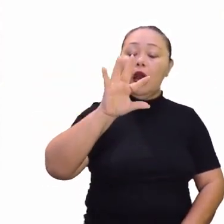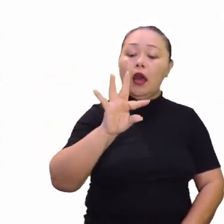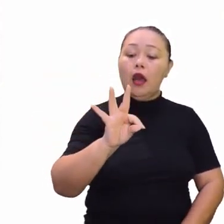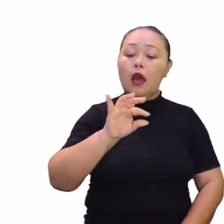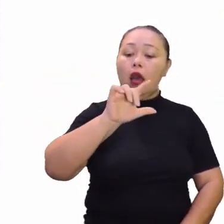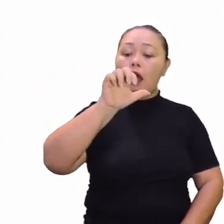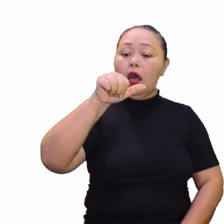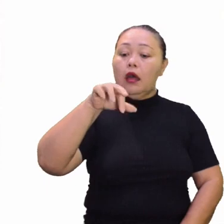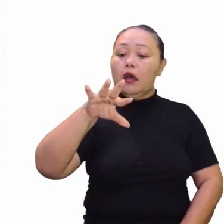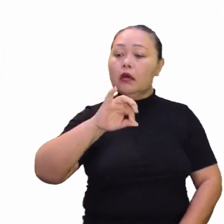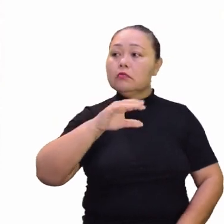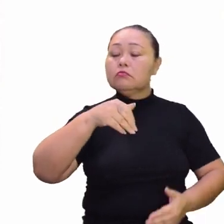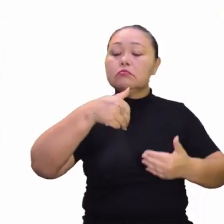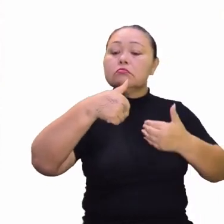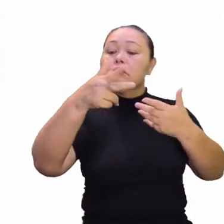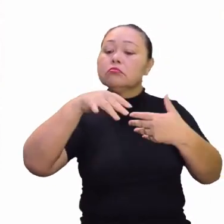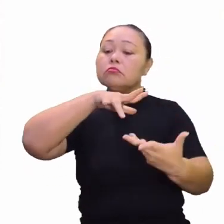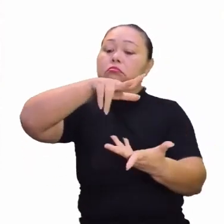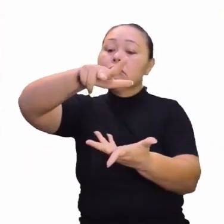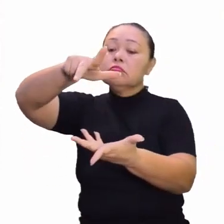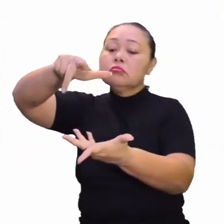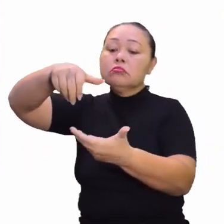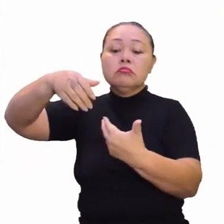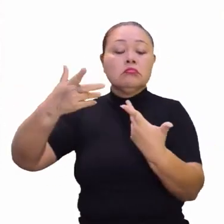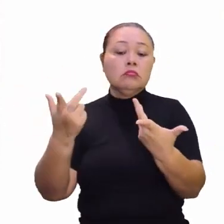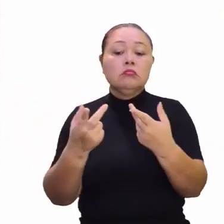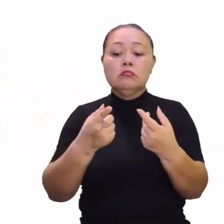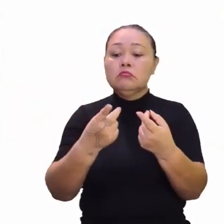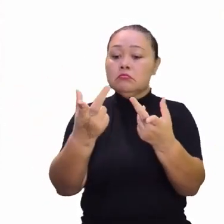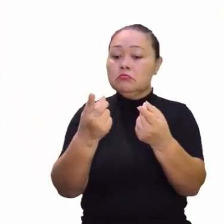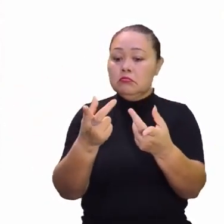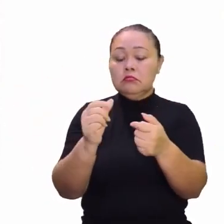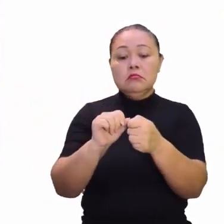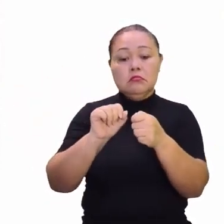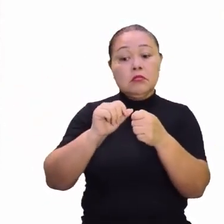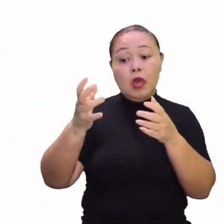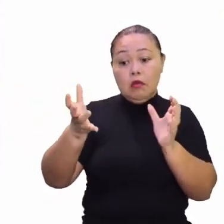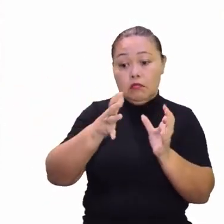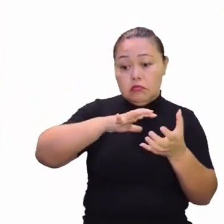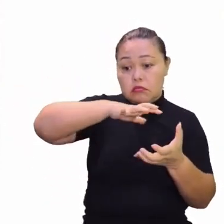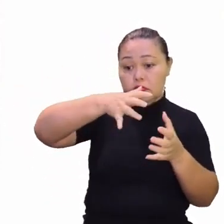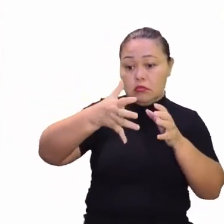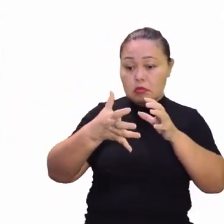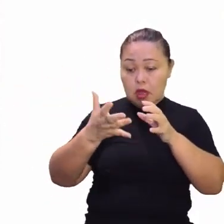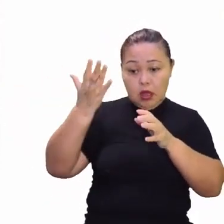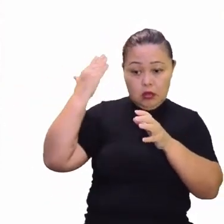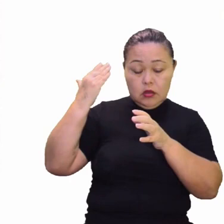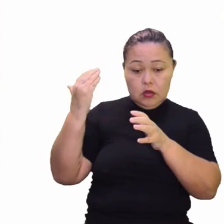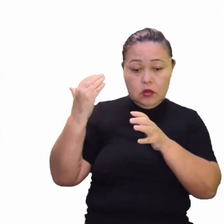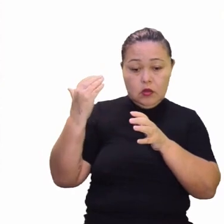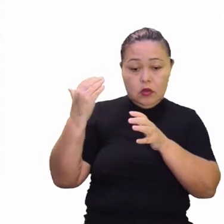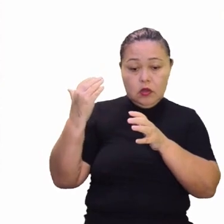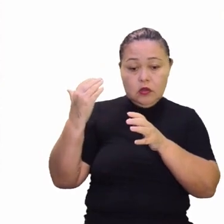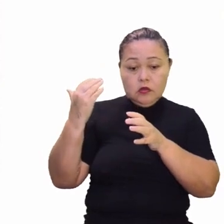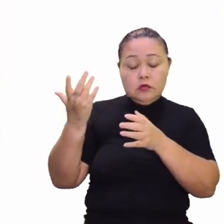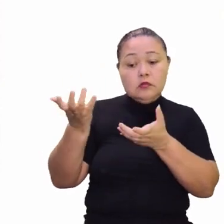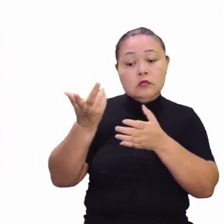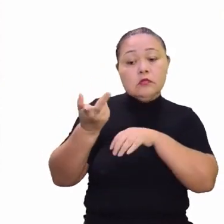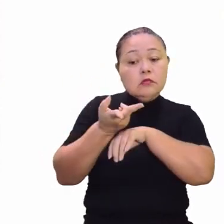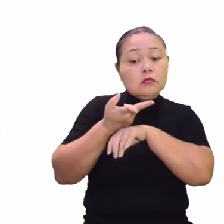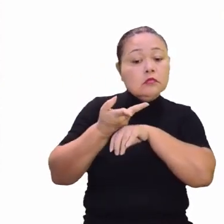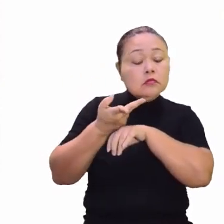exportado para diversas partes do mundo. Porque os maiores insumos da época eram